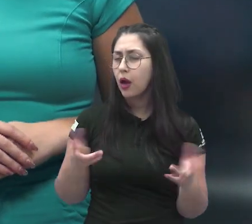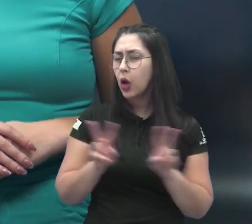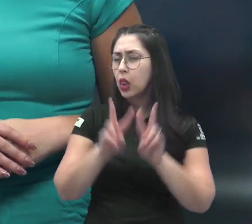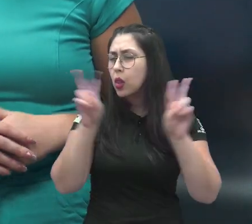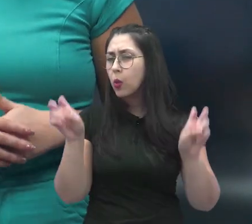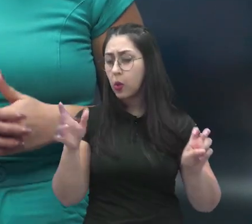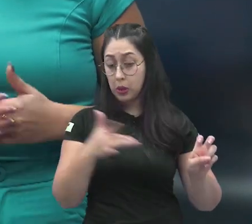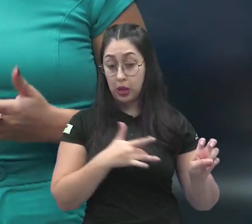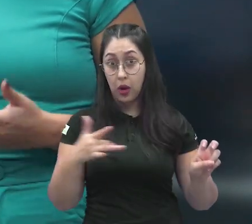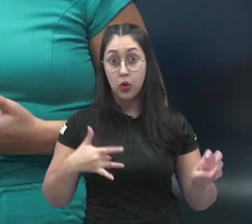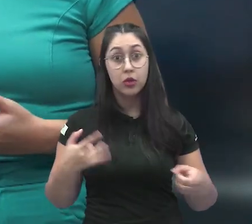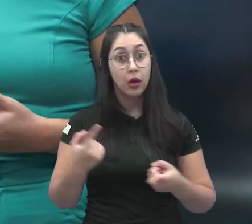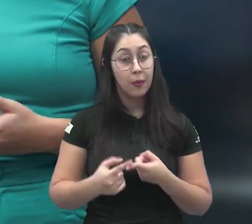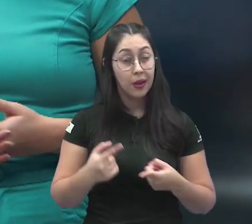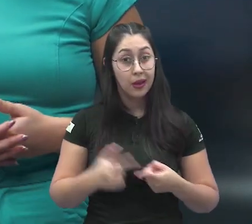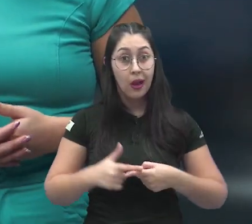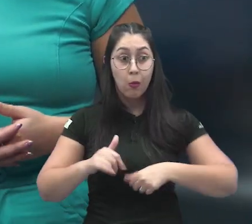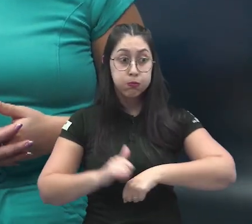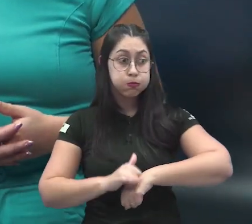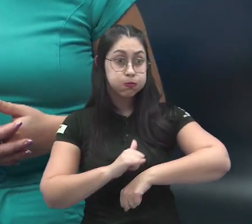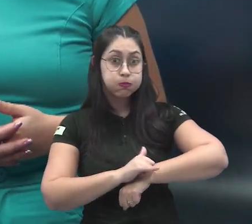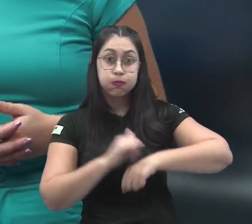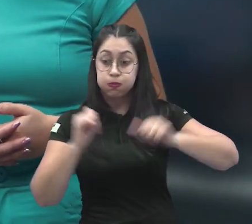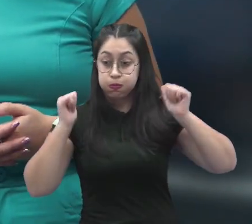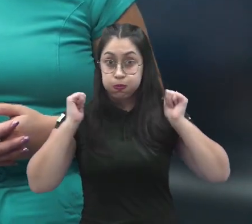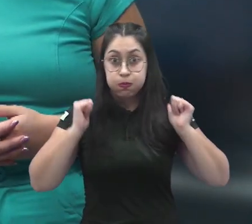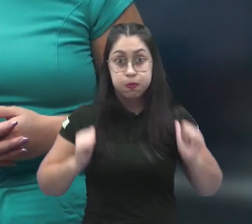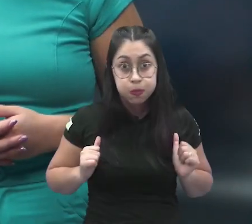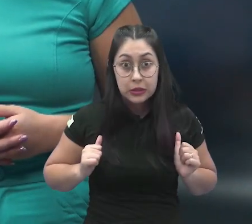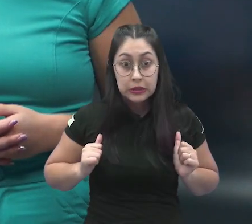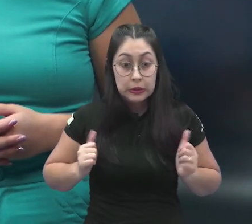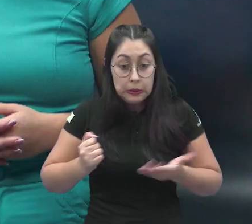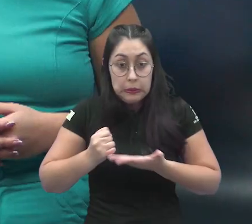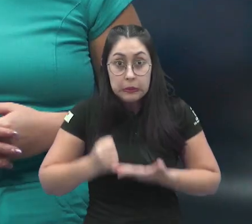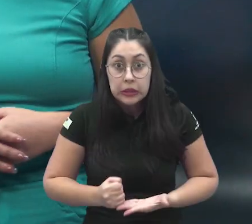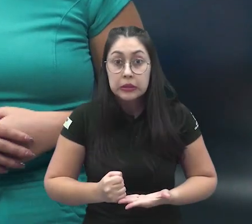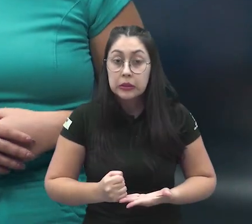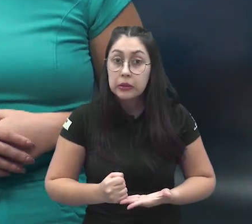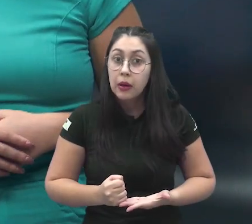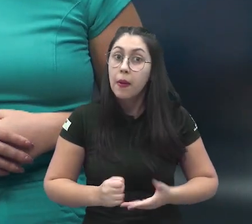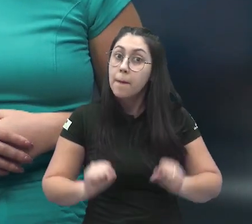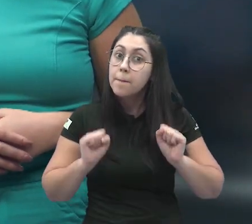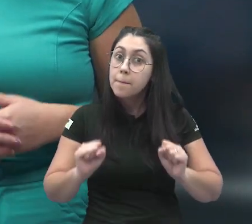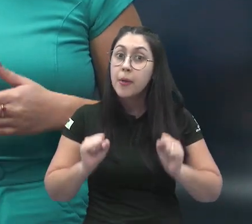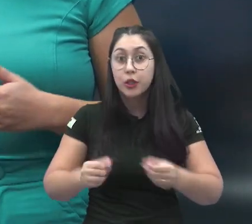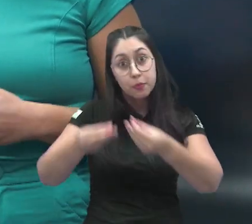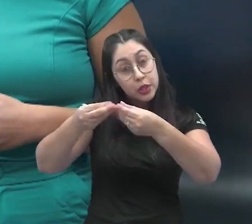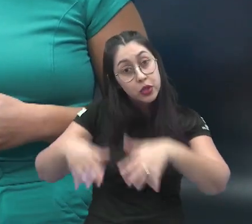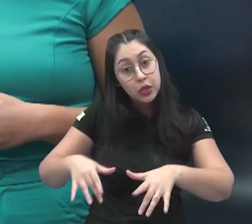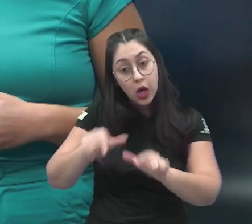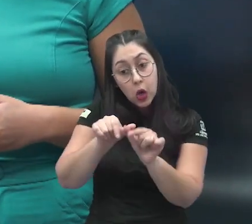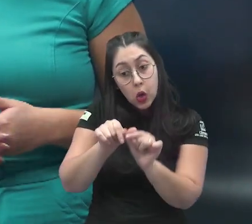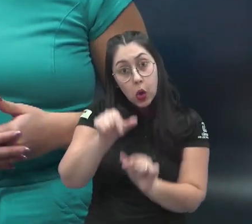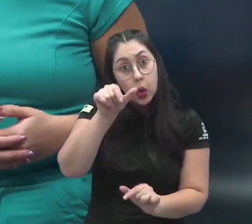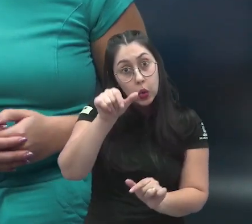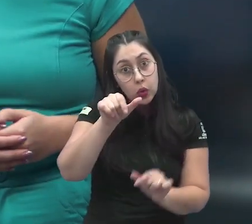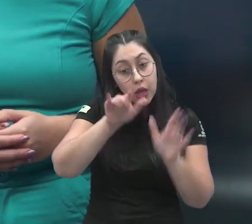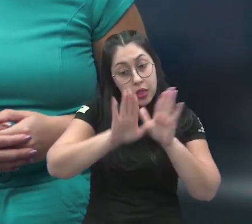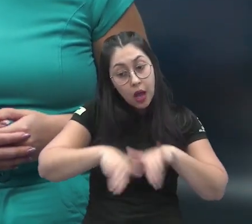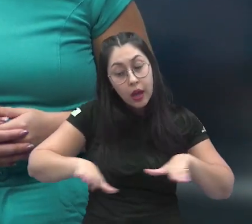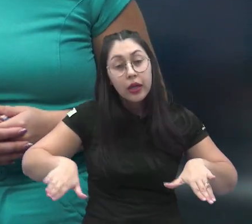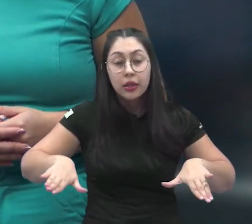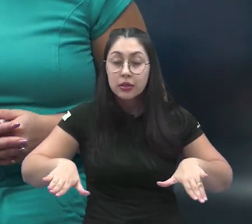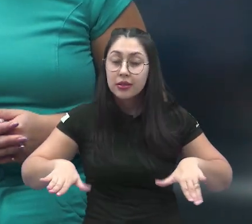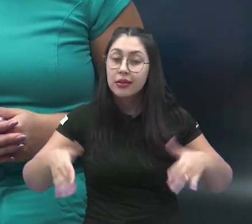Agora vamos falar de saúde, porque o excesso de peso nas mochilas escolares pode causar danos à coluna das